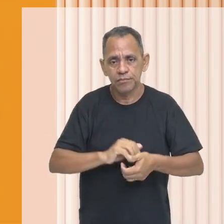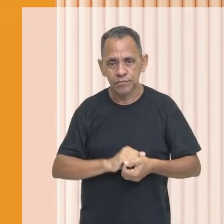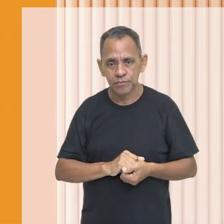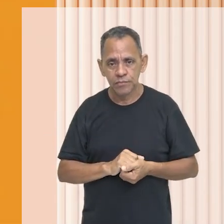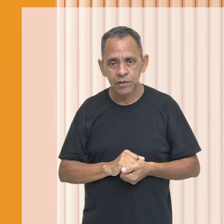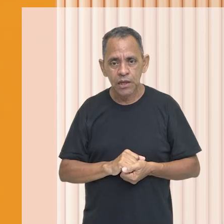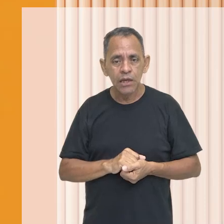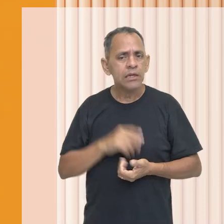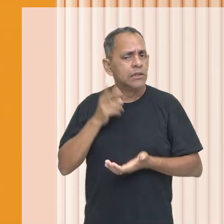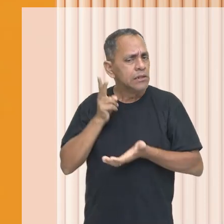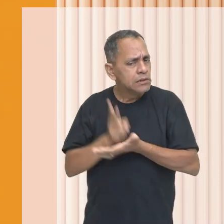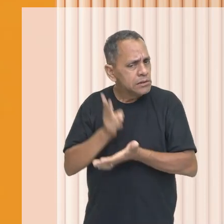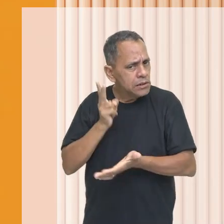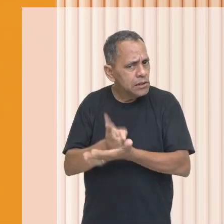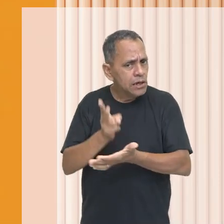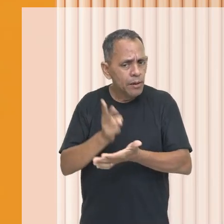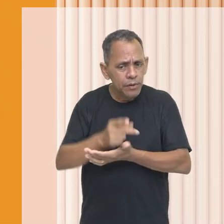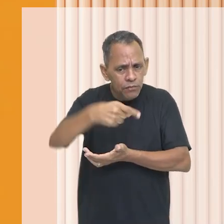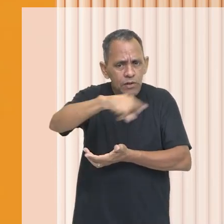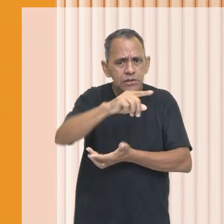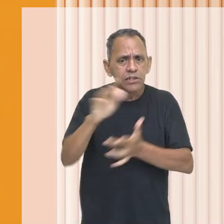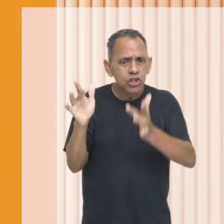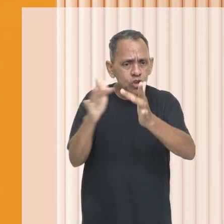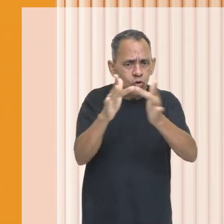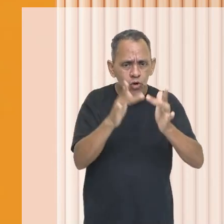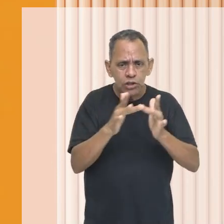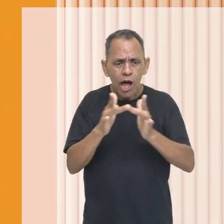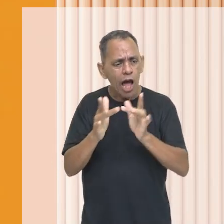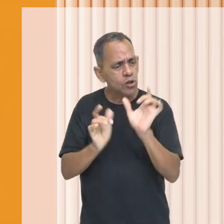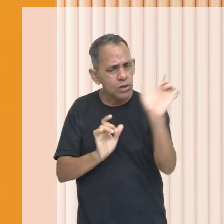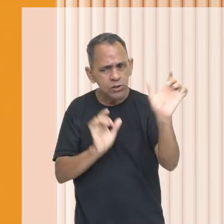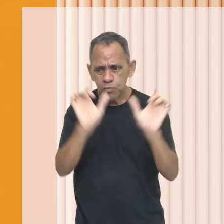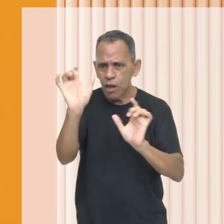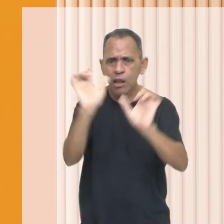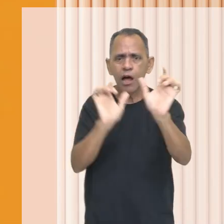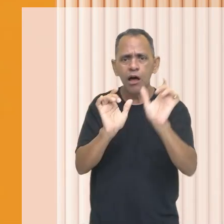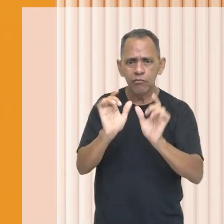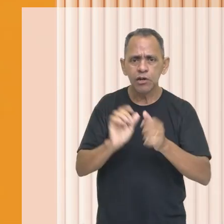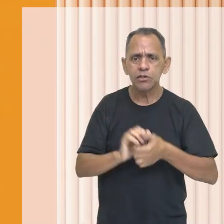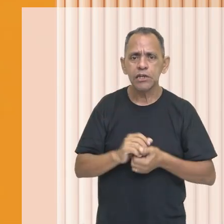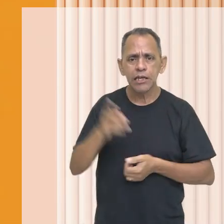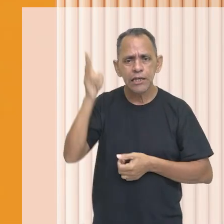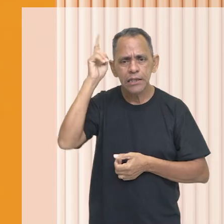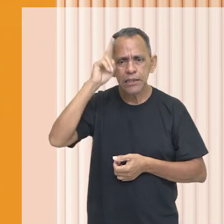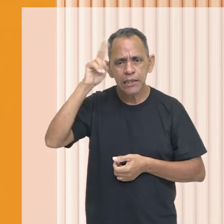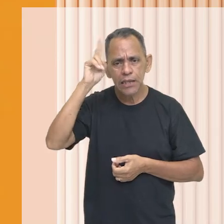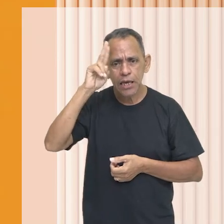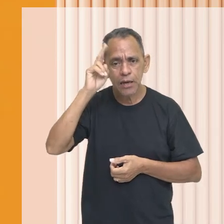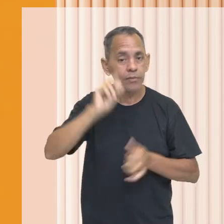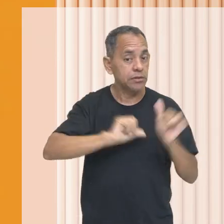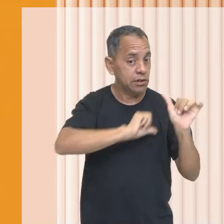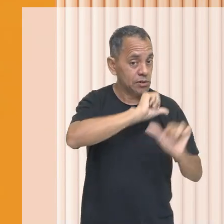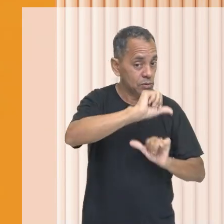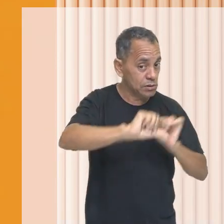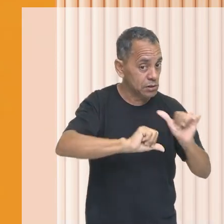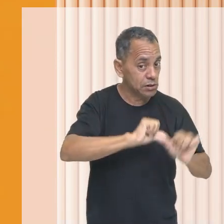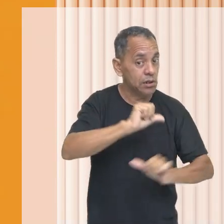tiver contato com esses termos, lembre-se justamente das